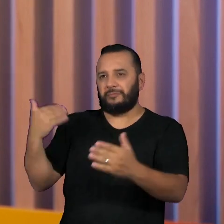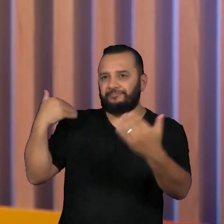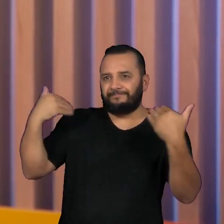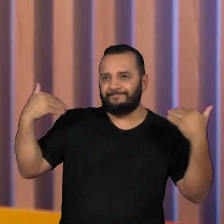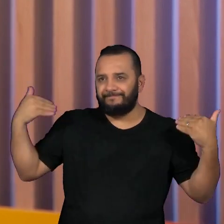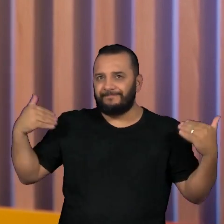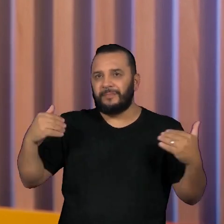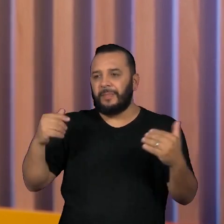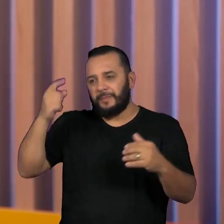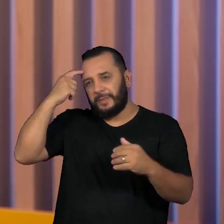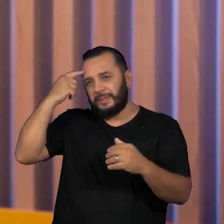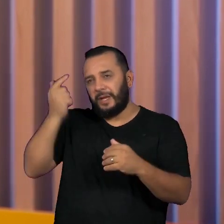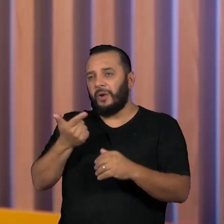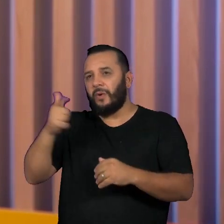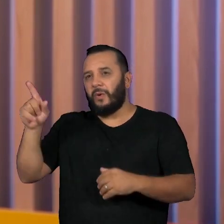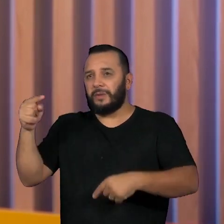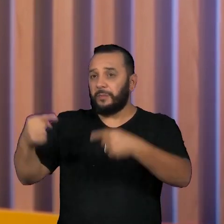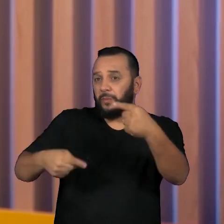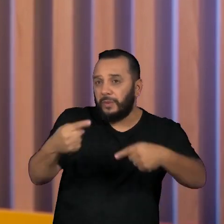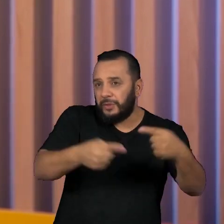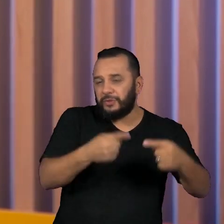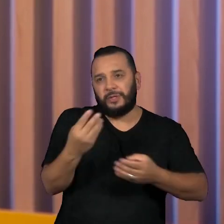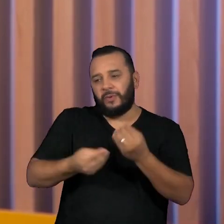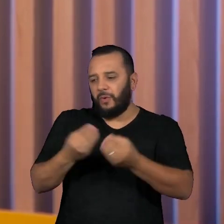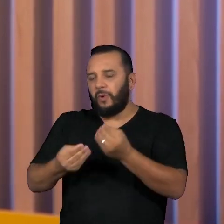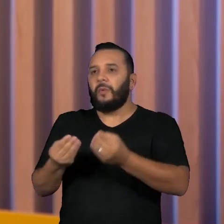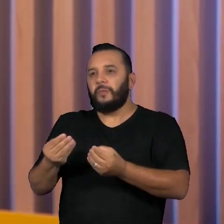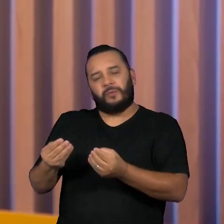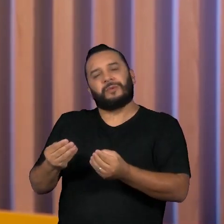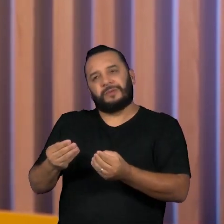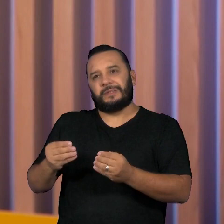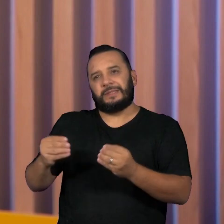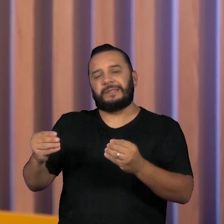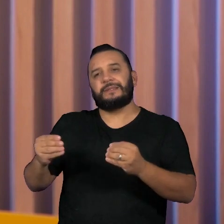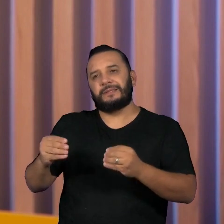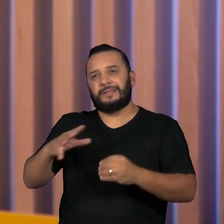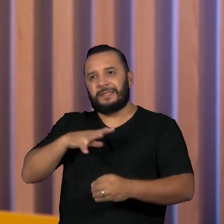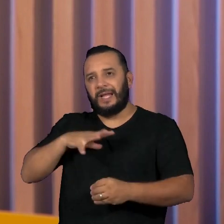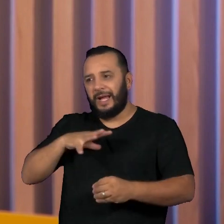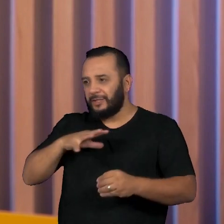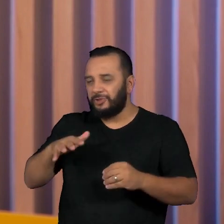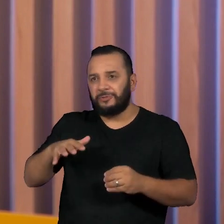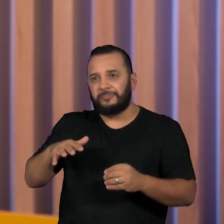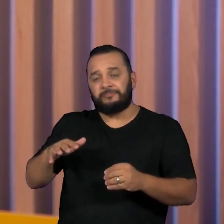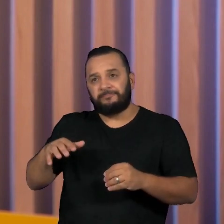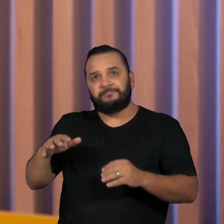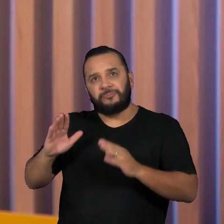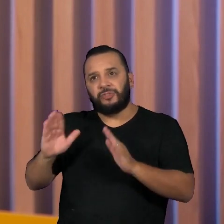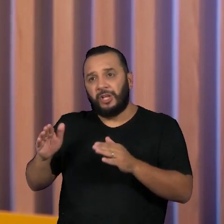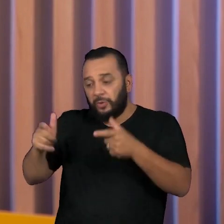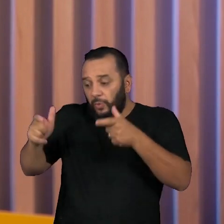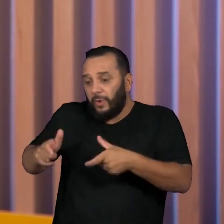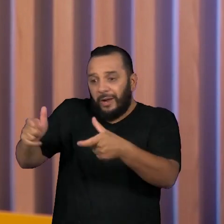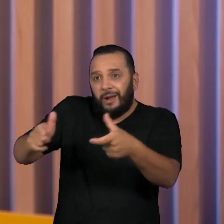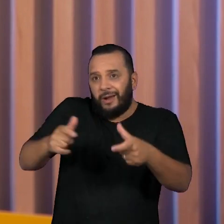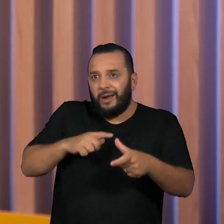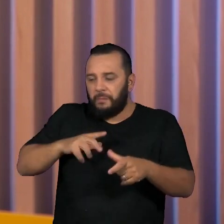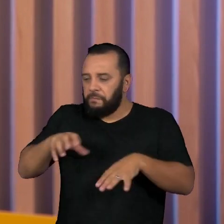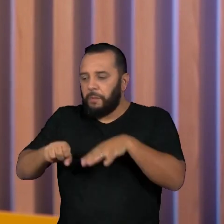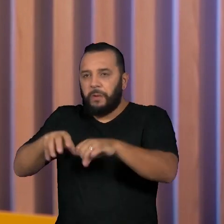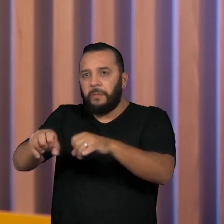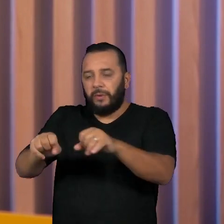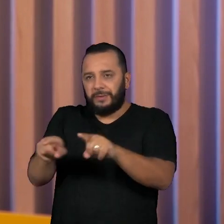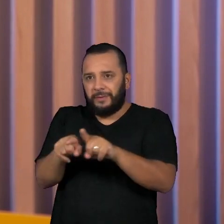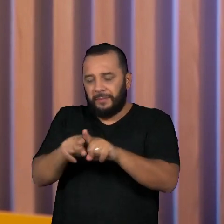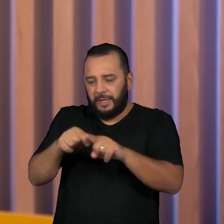outras políticas, né, de retomada da cidade. Então, acho que é o momento em que a pessoa ela se apropria do lugar que ela está, de quem ela é,